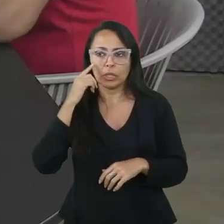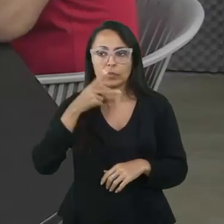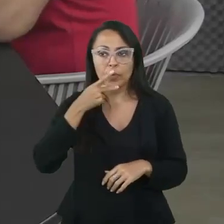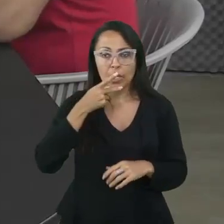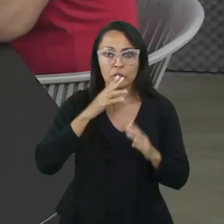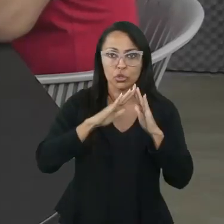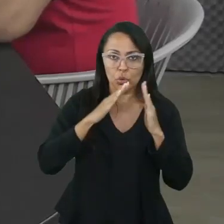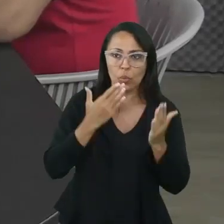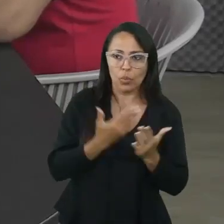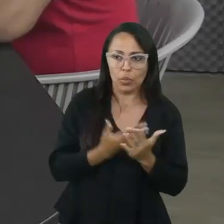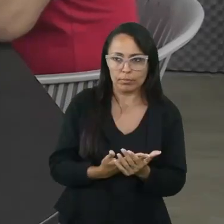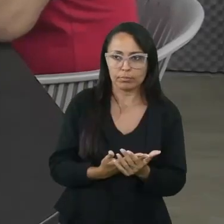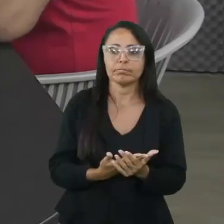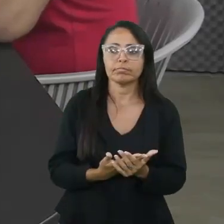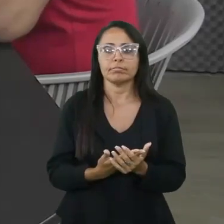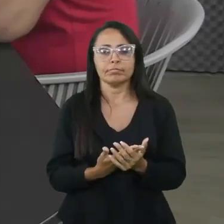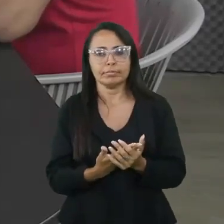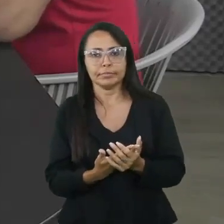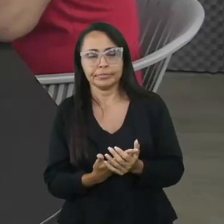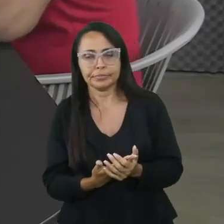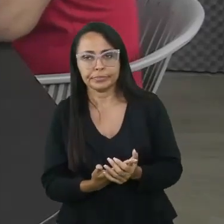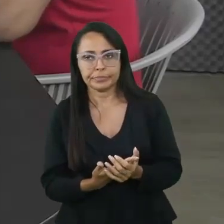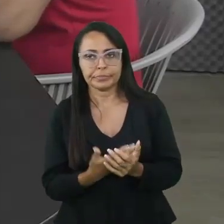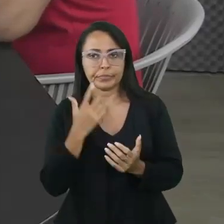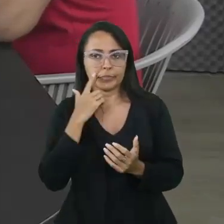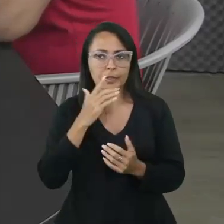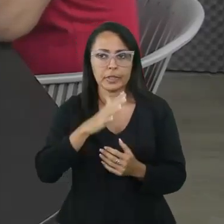escola. Isso, dentro da